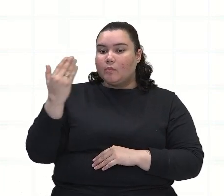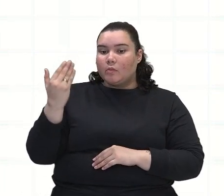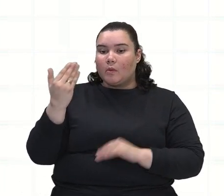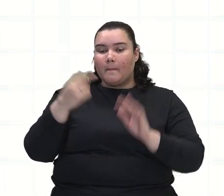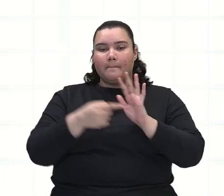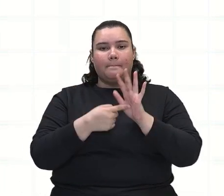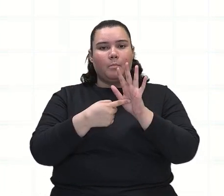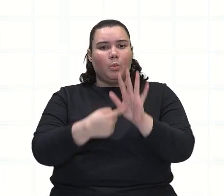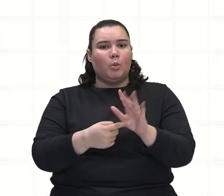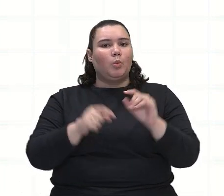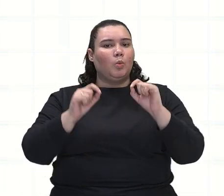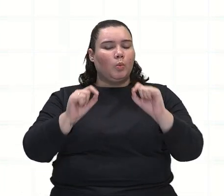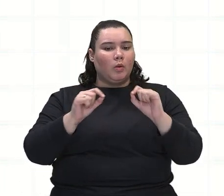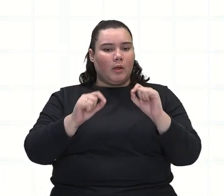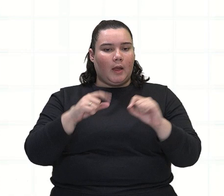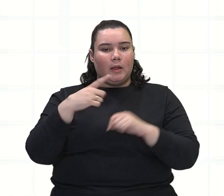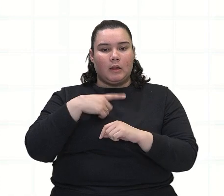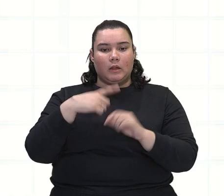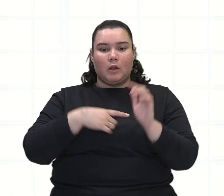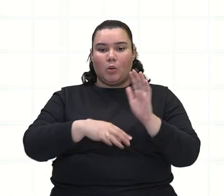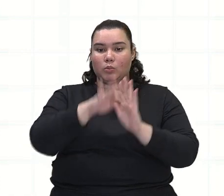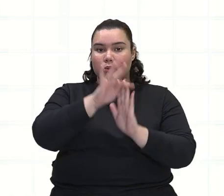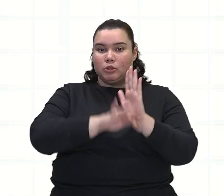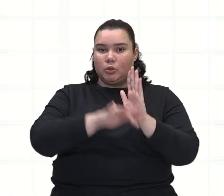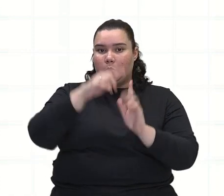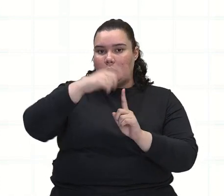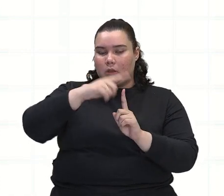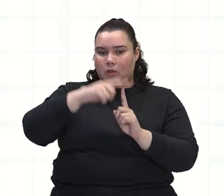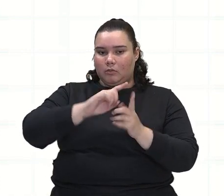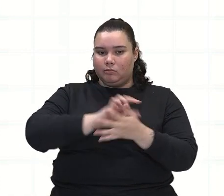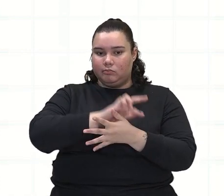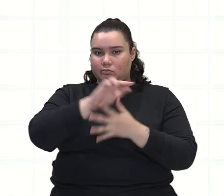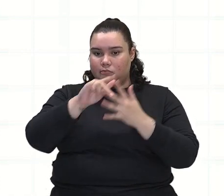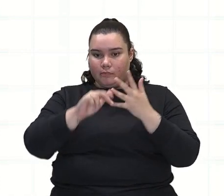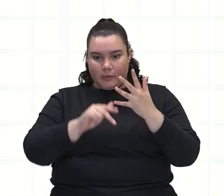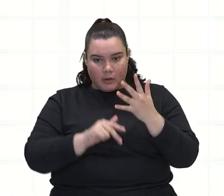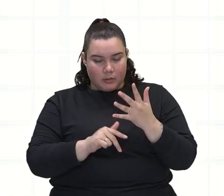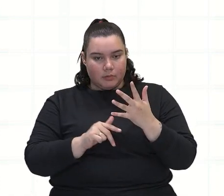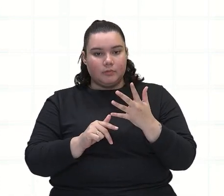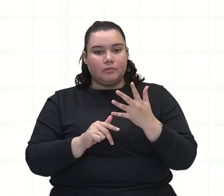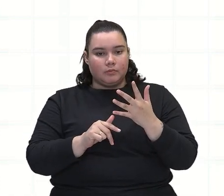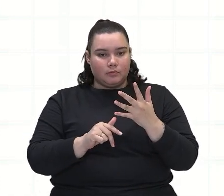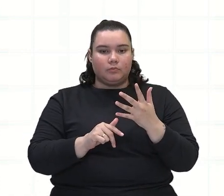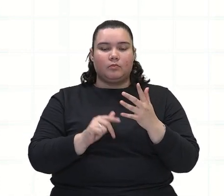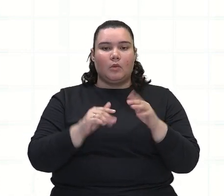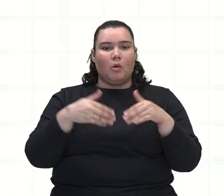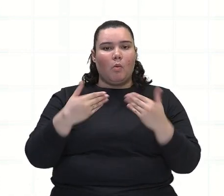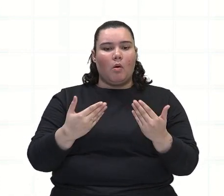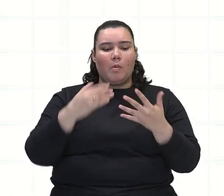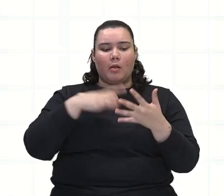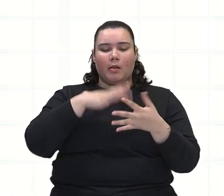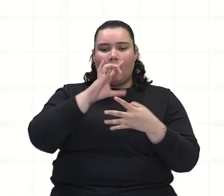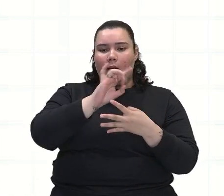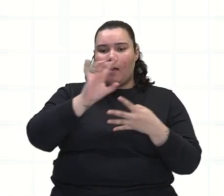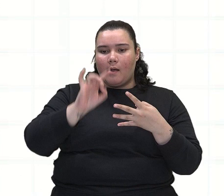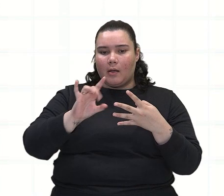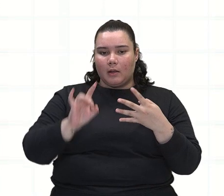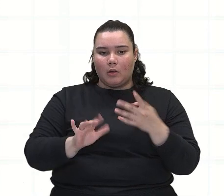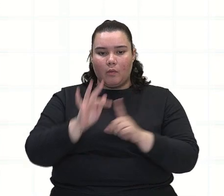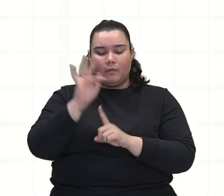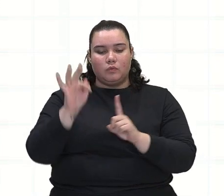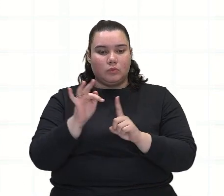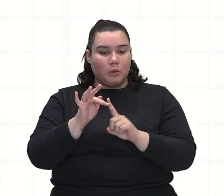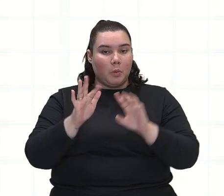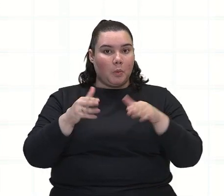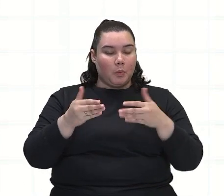os tipos textuais ou tipologia textual e a sua função social, né, a sua